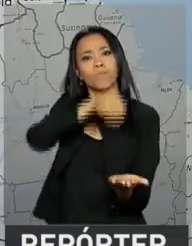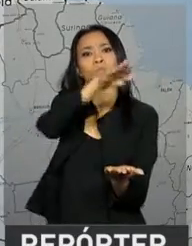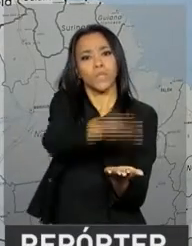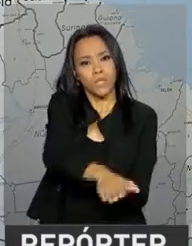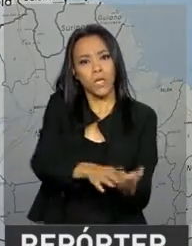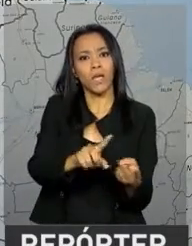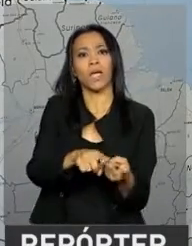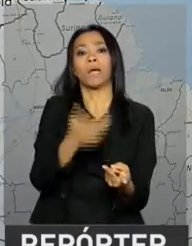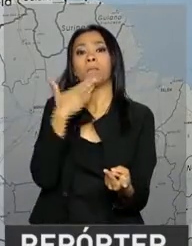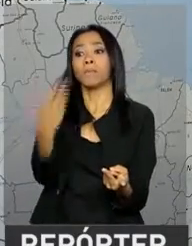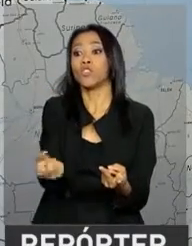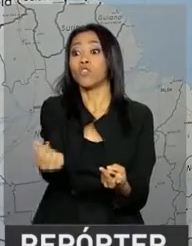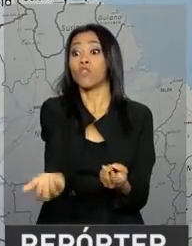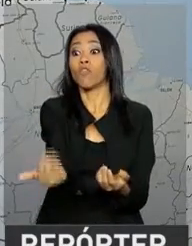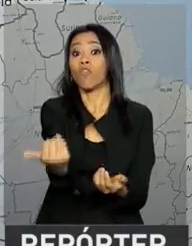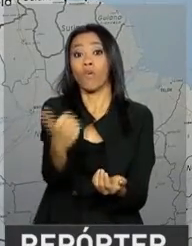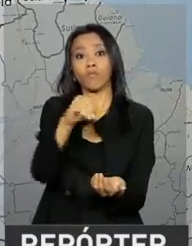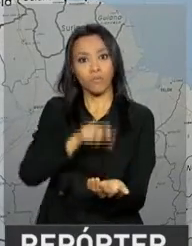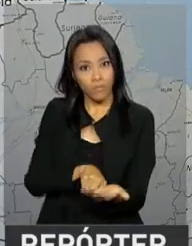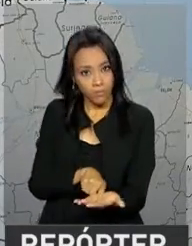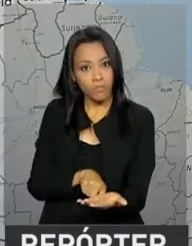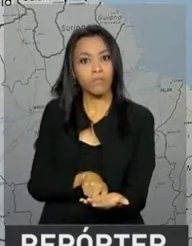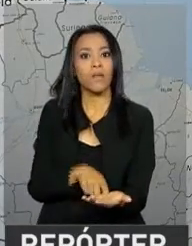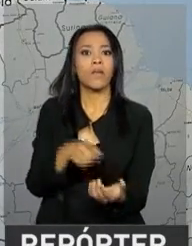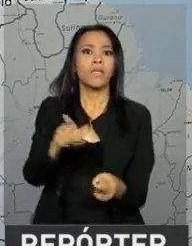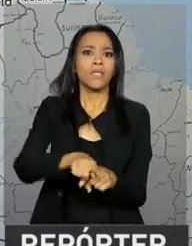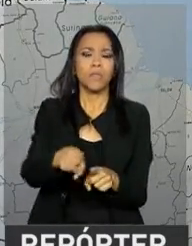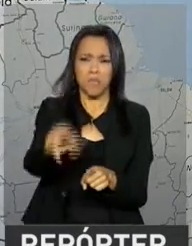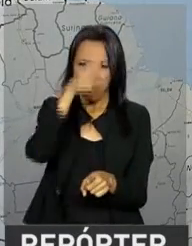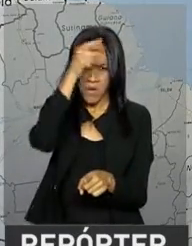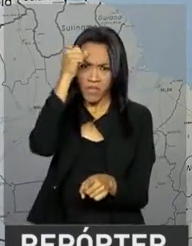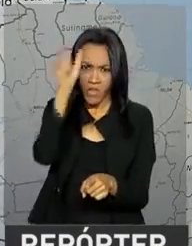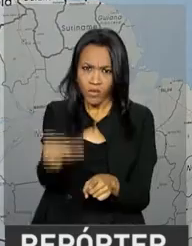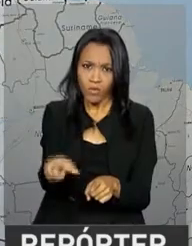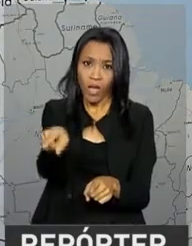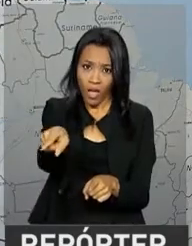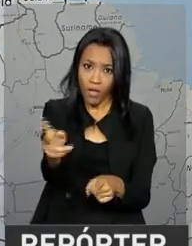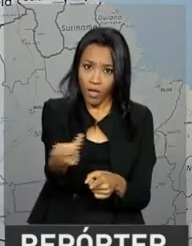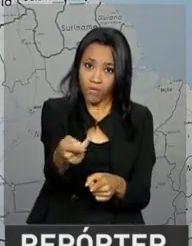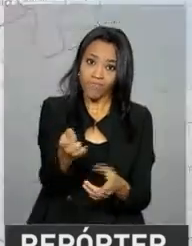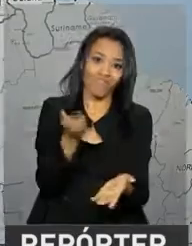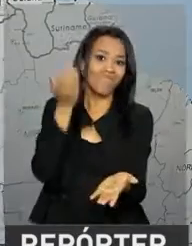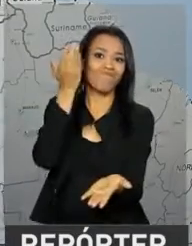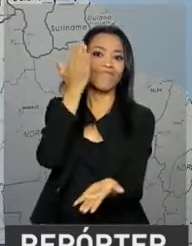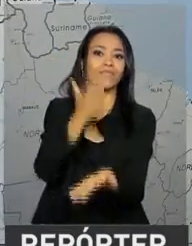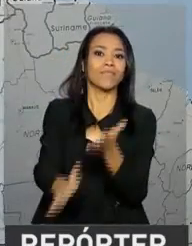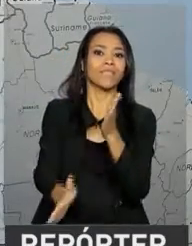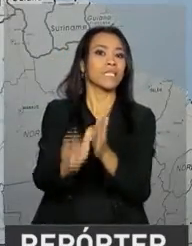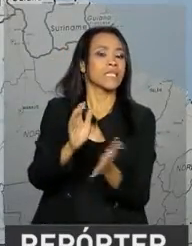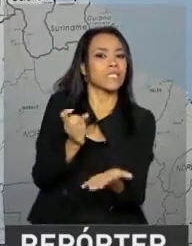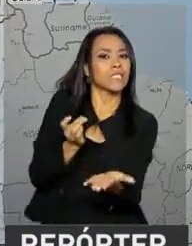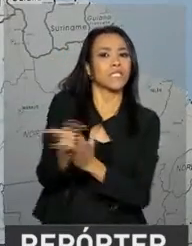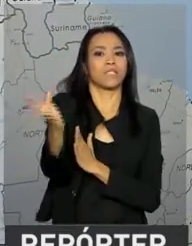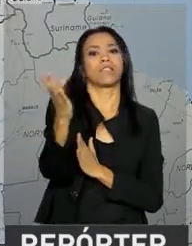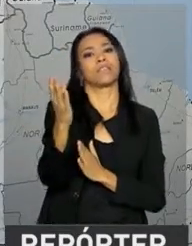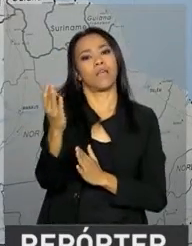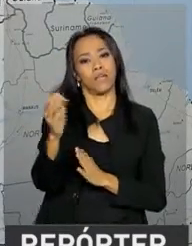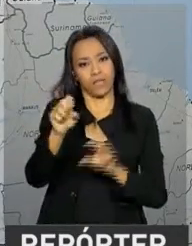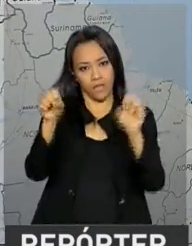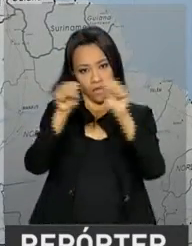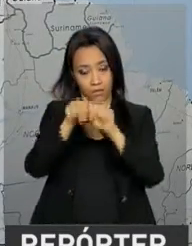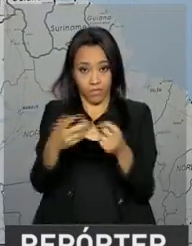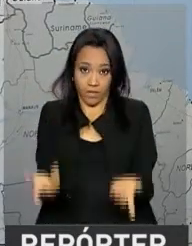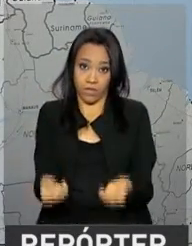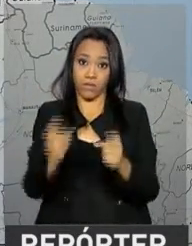a devolução de recursos mas pode tornar por exemplo um prefeito não habilitado pra da função pública hoje nós temos um uma